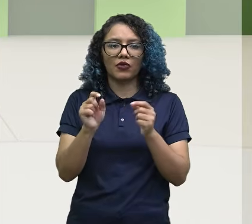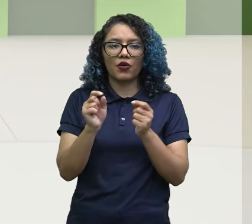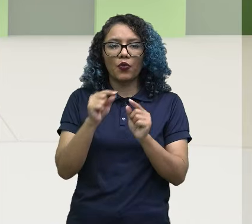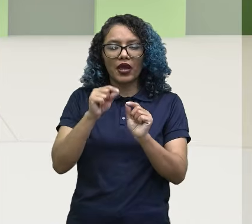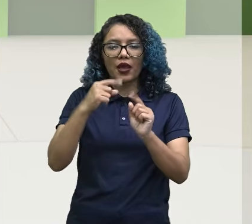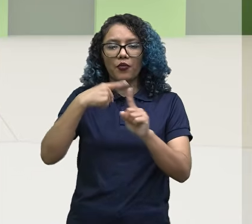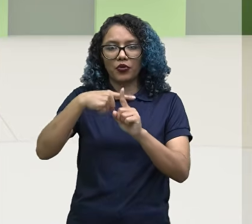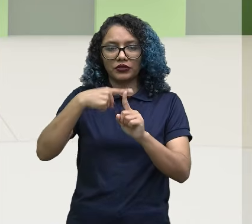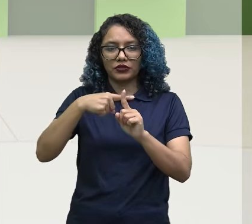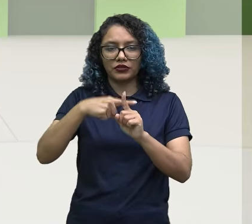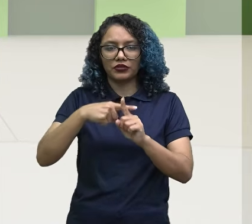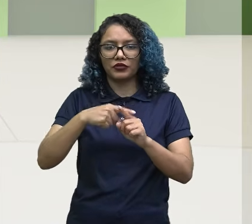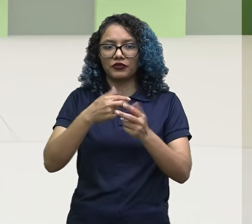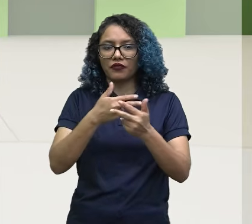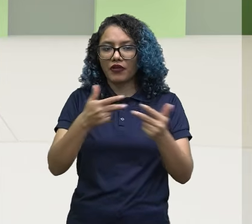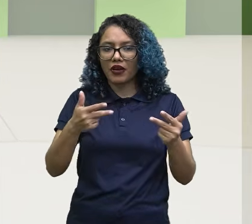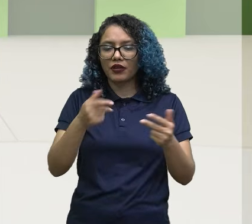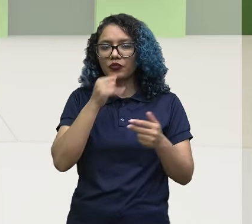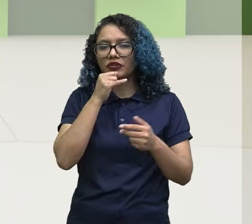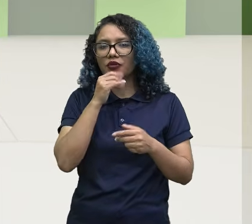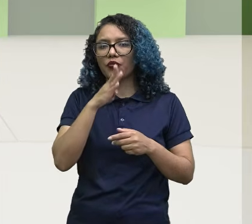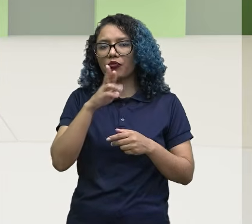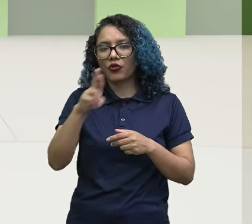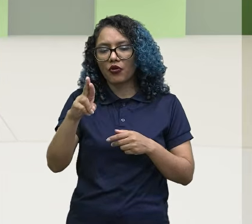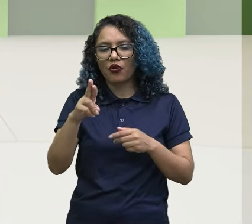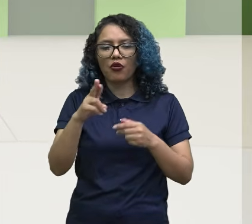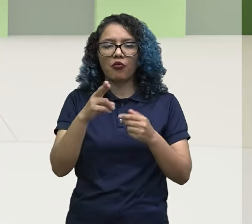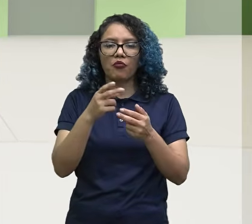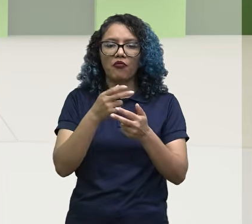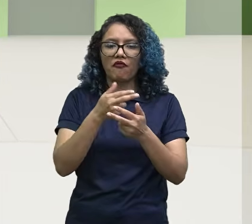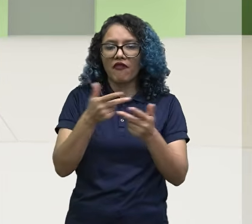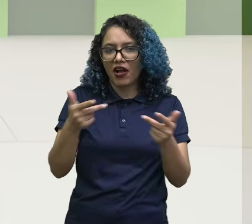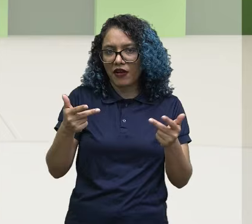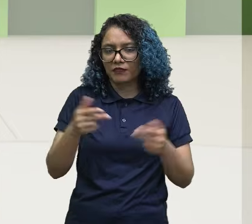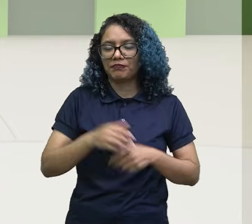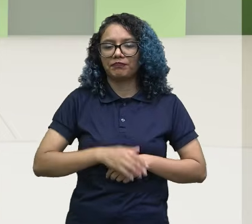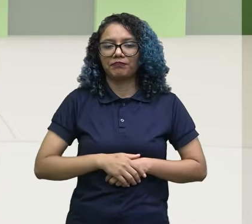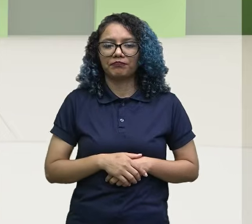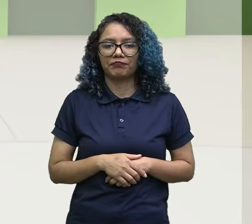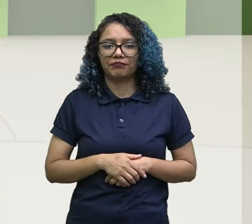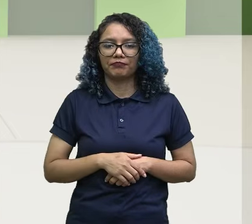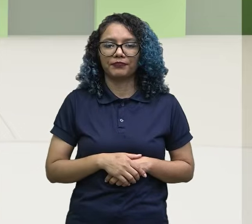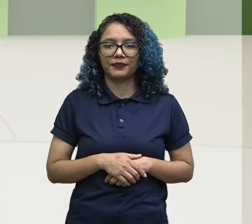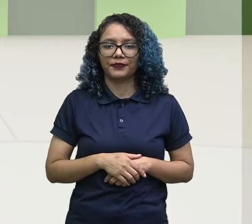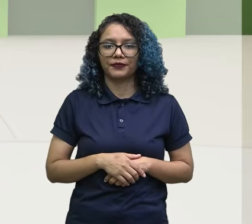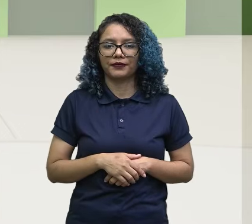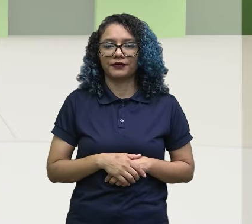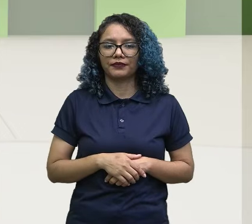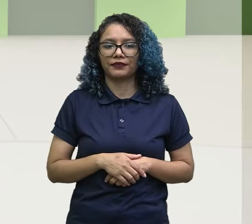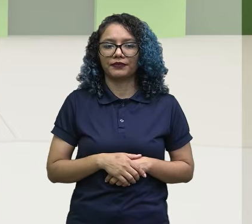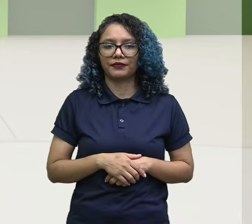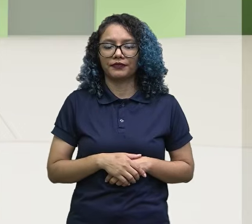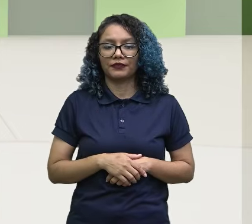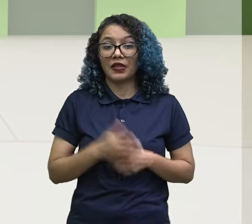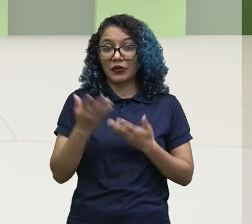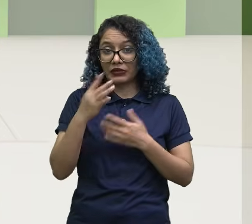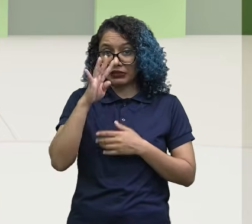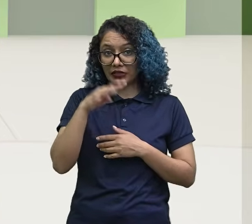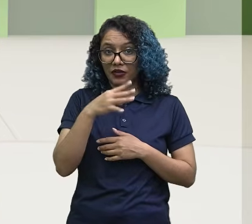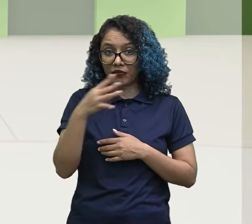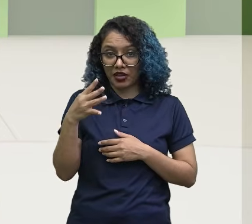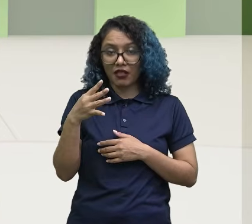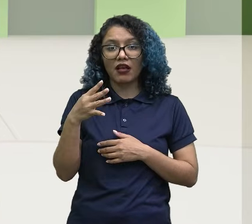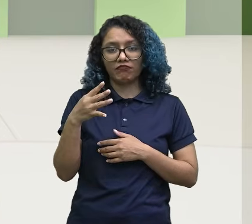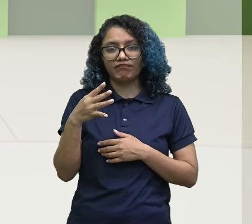cromo e do iodo, respectivamente. Tá bom? Então, essa tabelinha aqui, né, que você está vendo aqui, ela